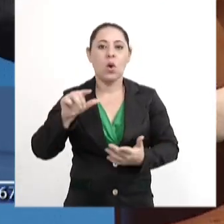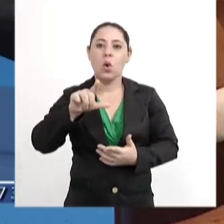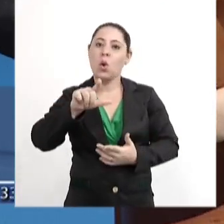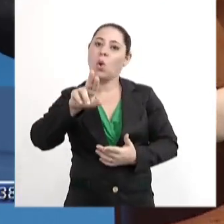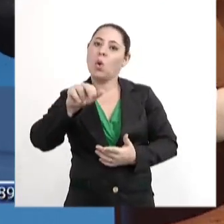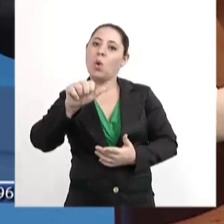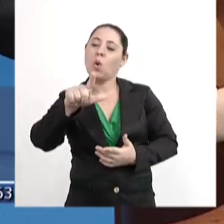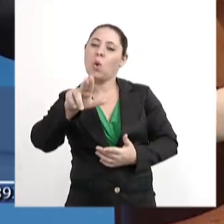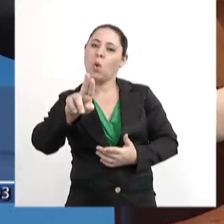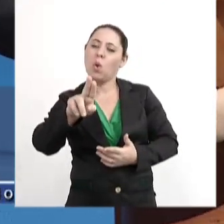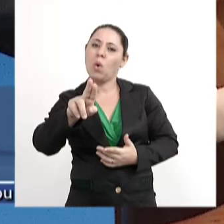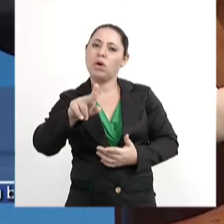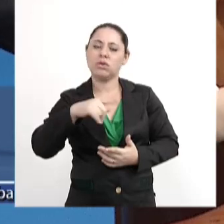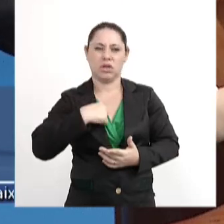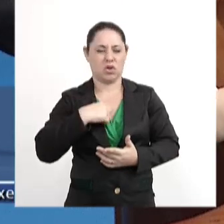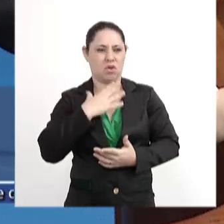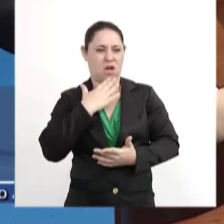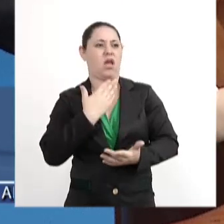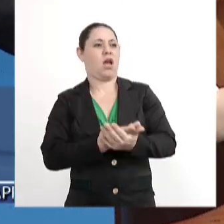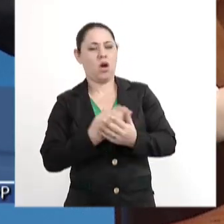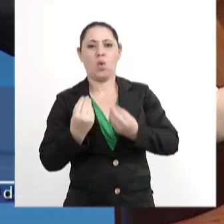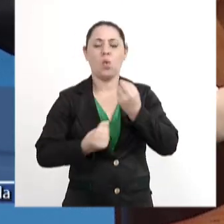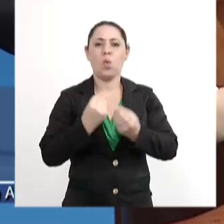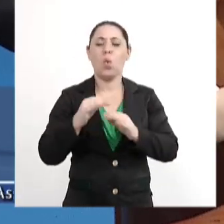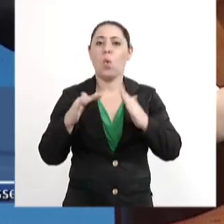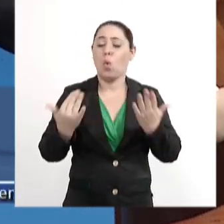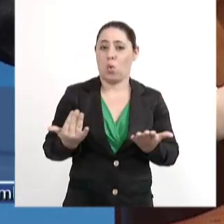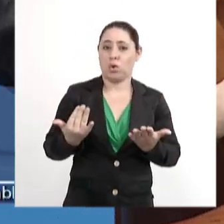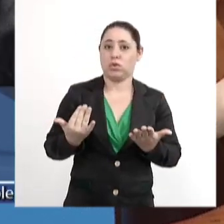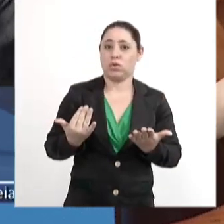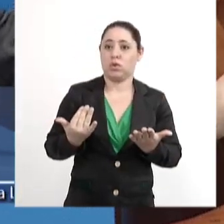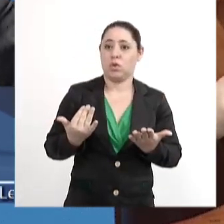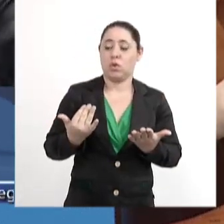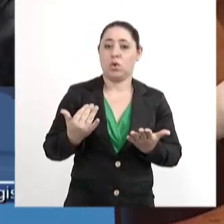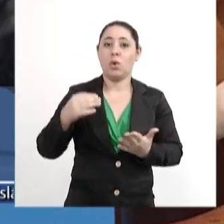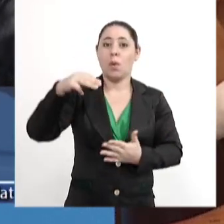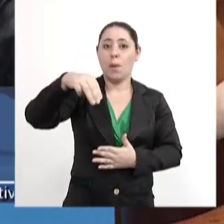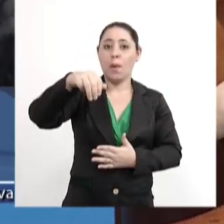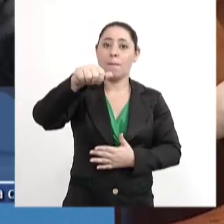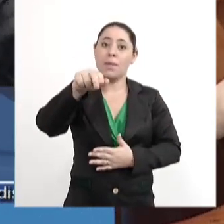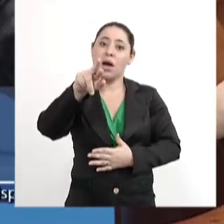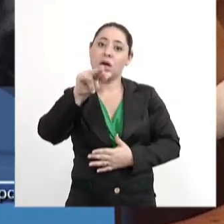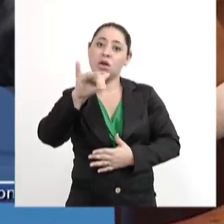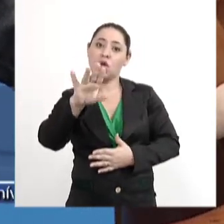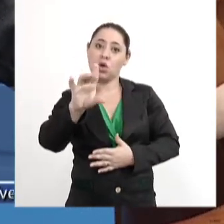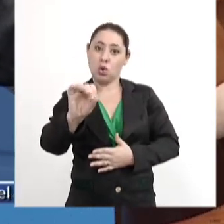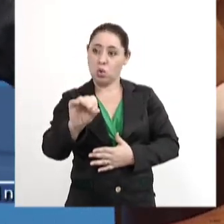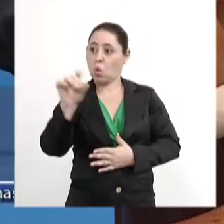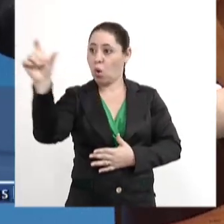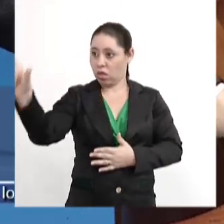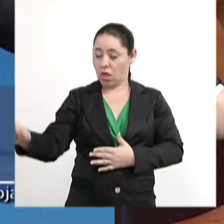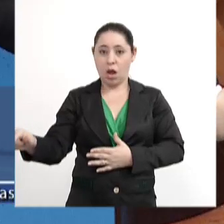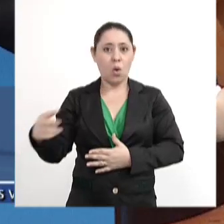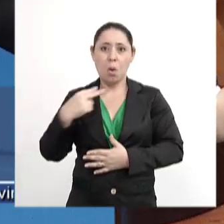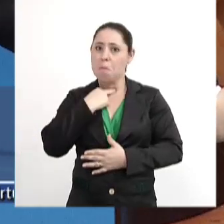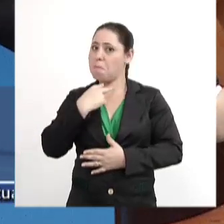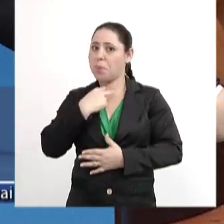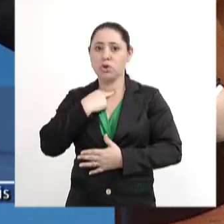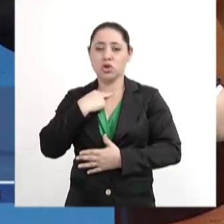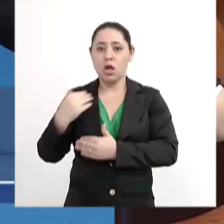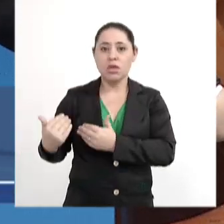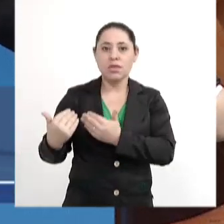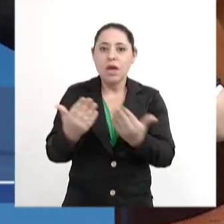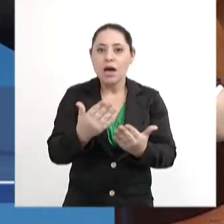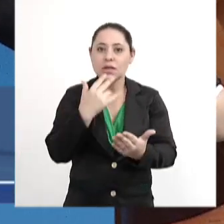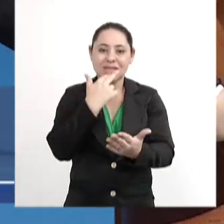Santos. Eu digo que eu fiquei em choque quando eu descobri que o marido dele não podia doar sangue para salvar